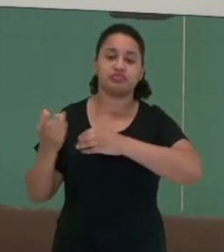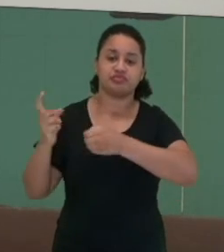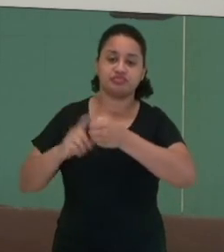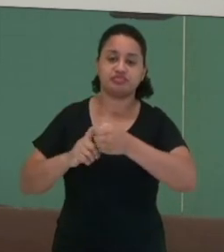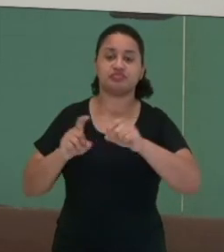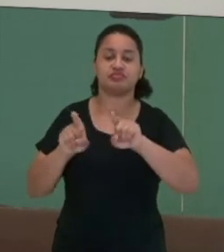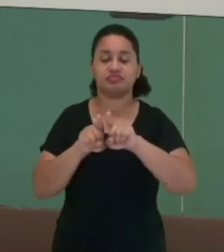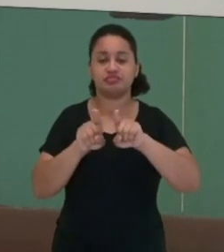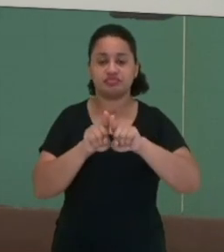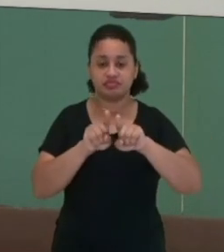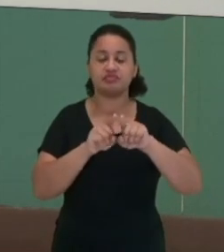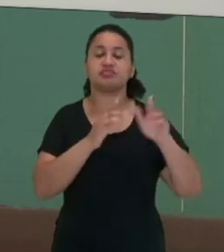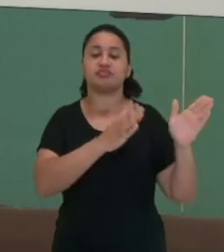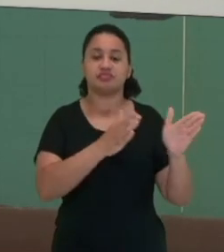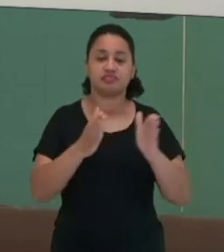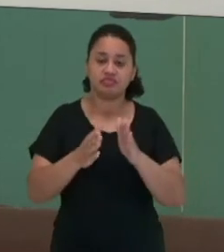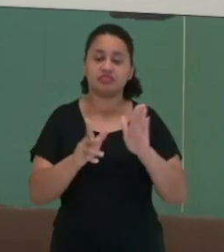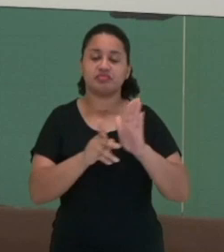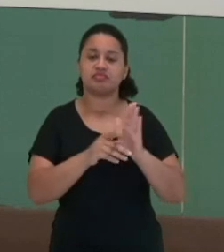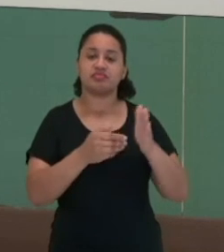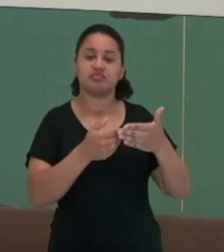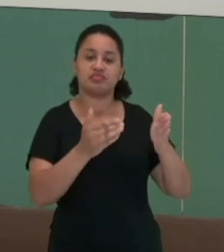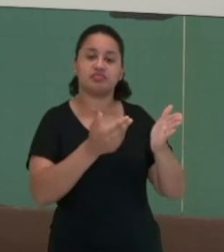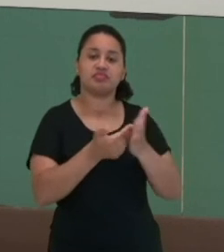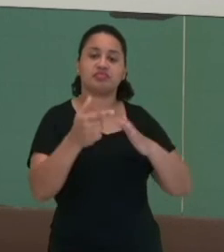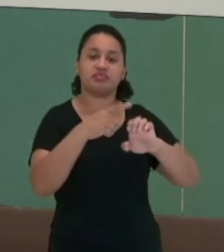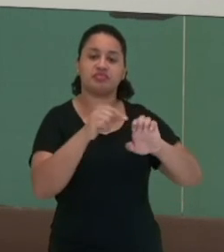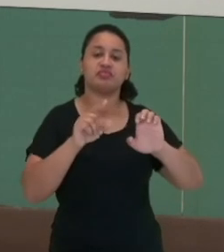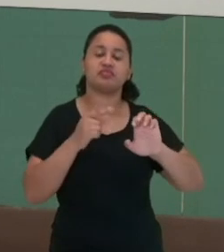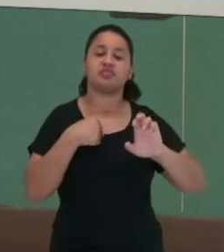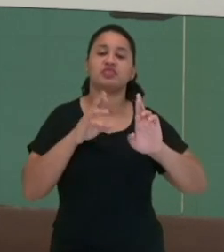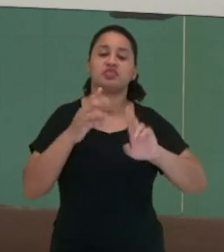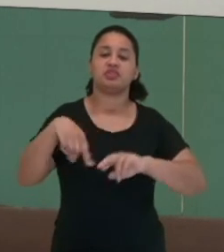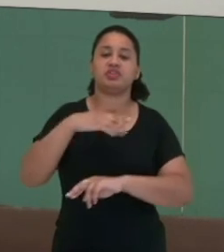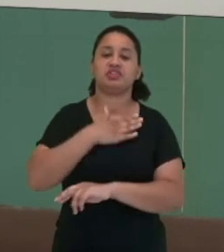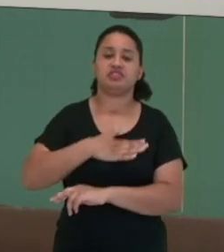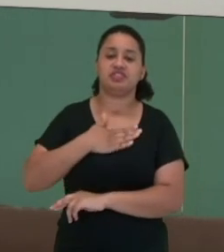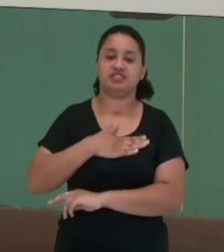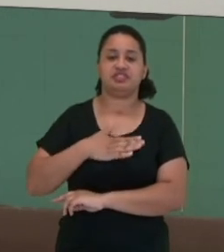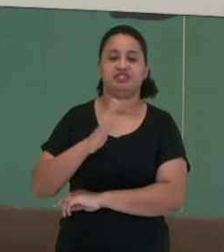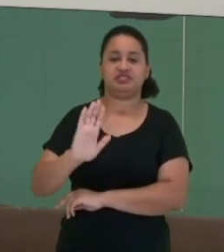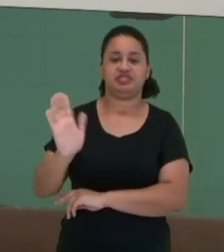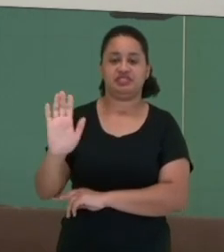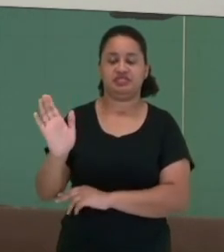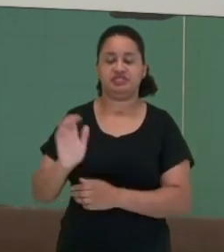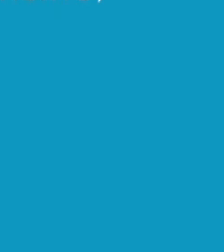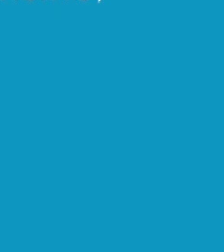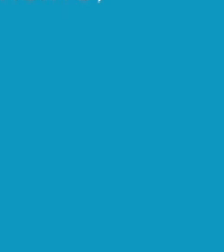também das fases do empreendimento. Espero que vocês tenham gostado e até breve.